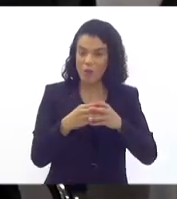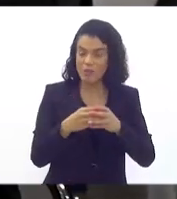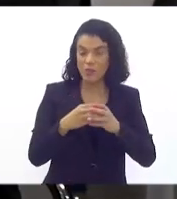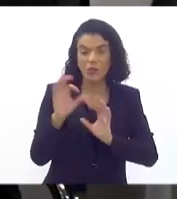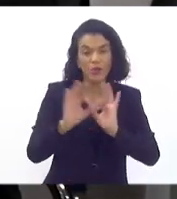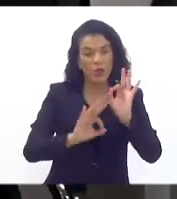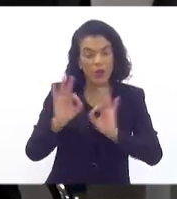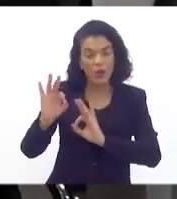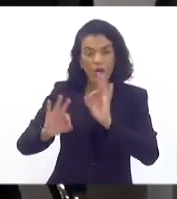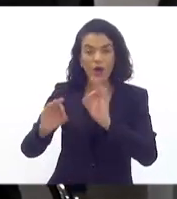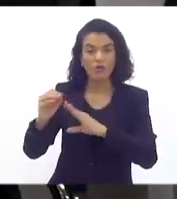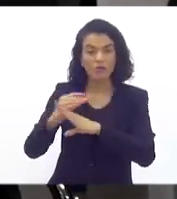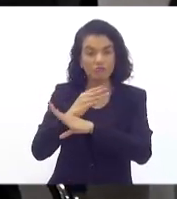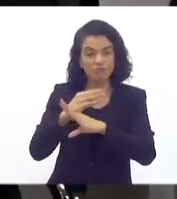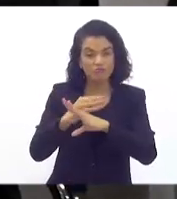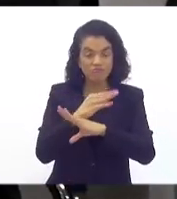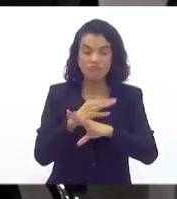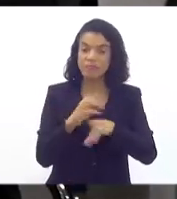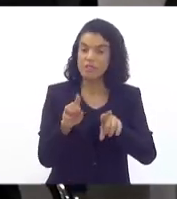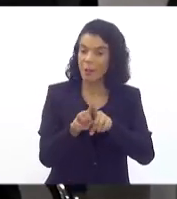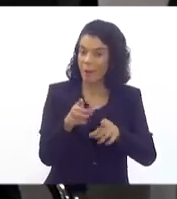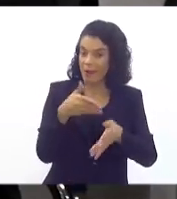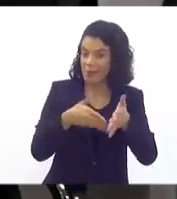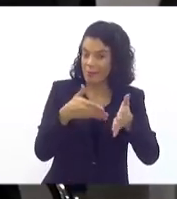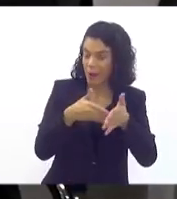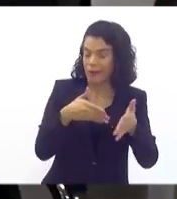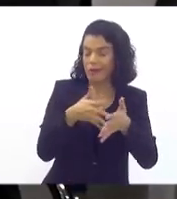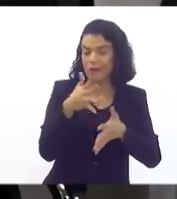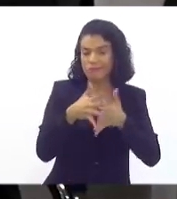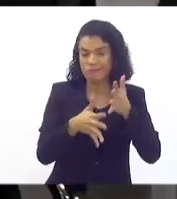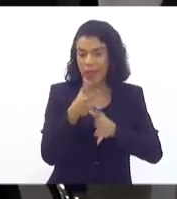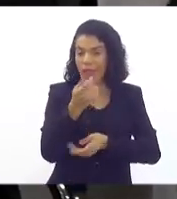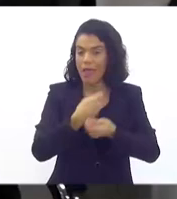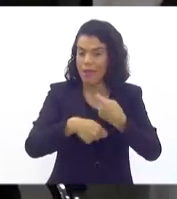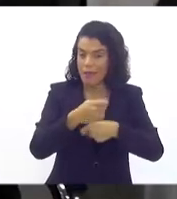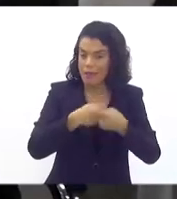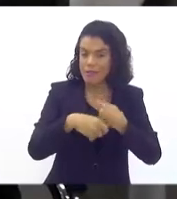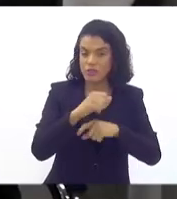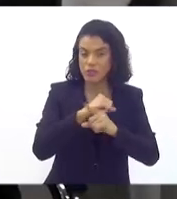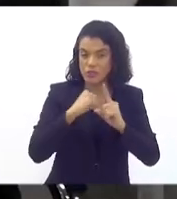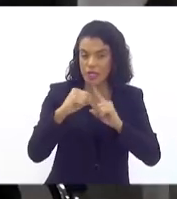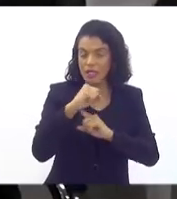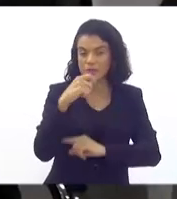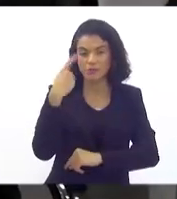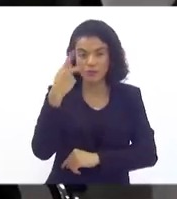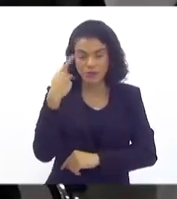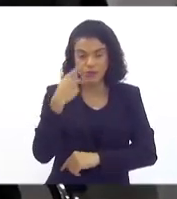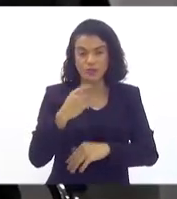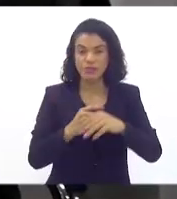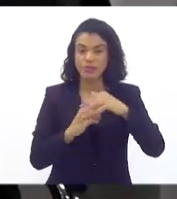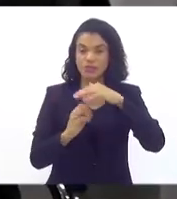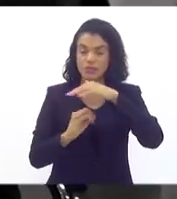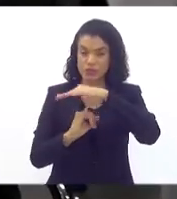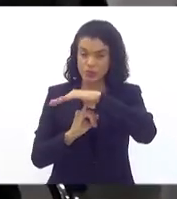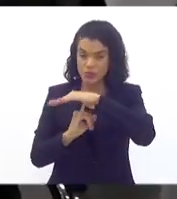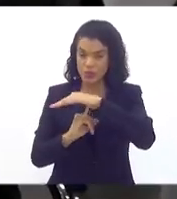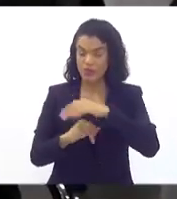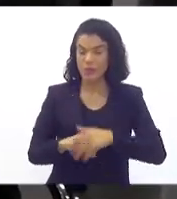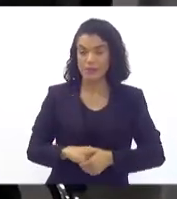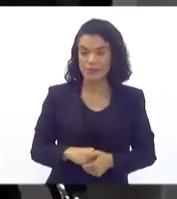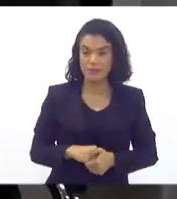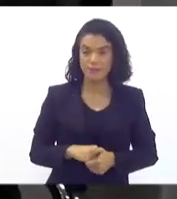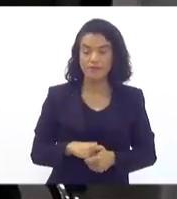urbana porque tudo isso diz respeito e impacta medidas econômicas sociais políticas institucionais e impactam e